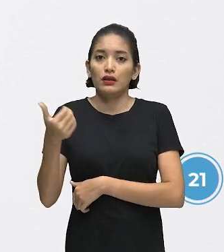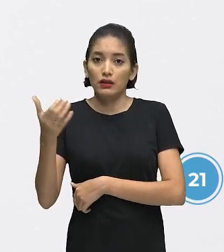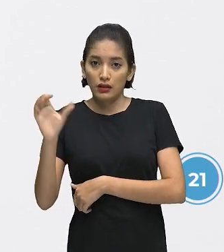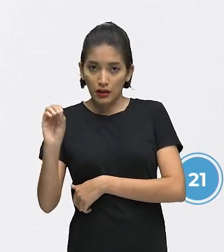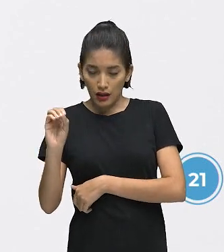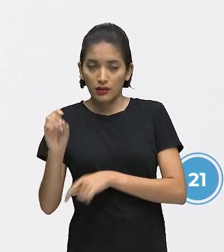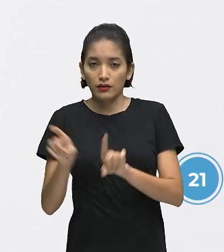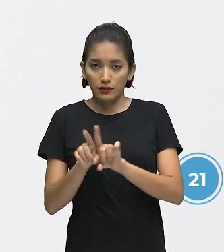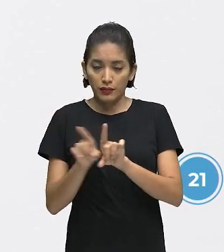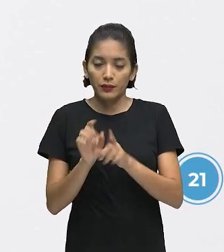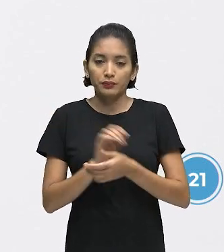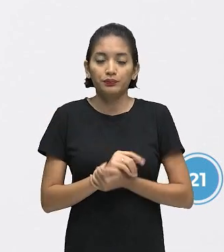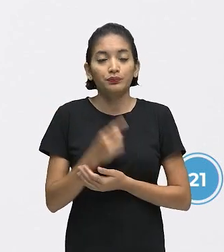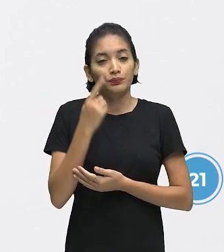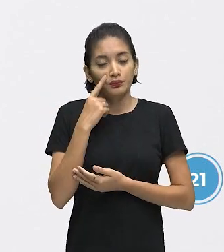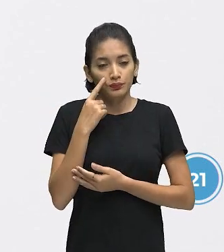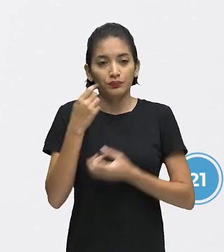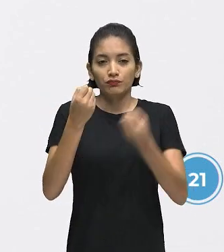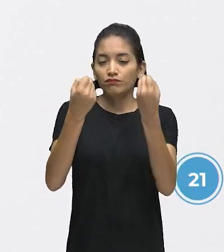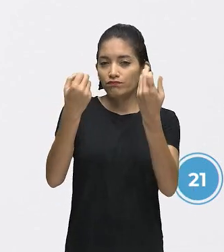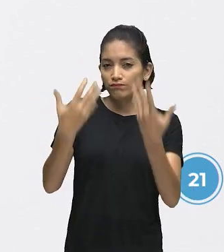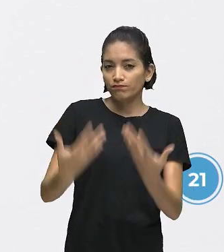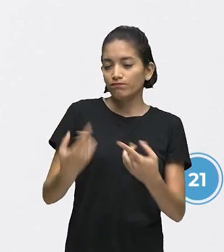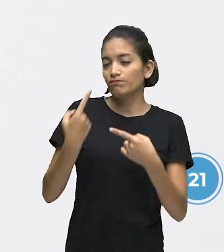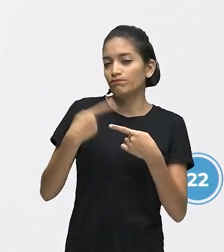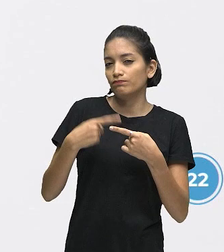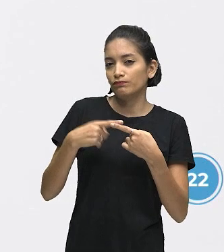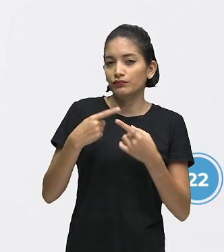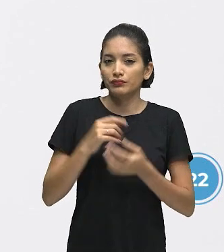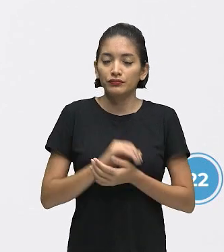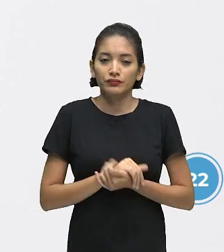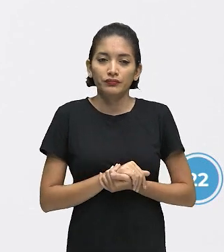e por 10. Vamos ver aqui no comentário o porquê.